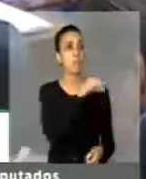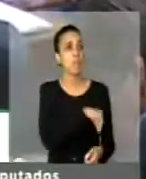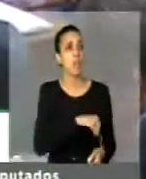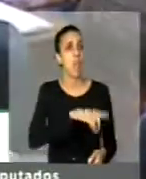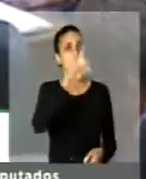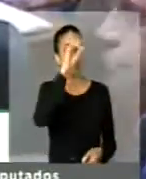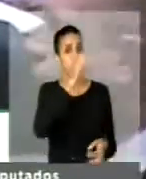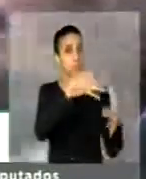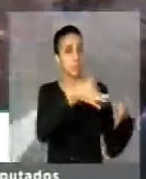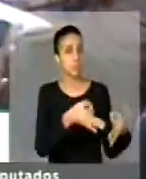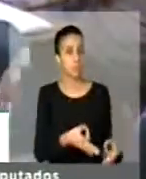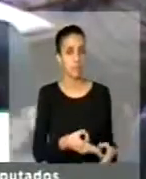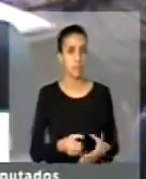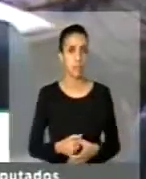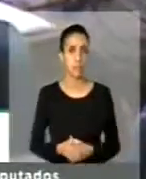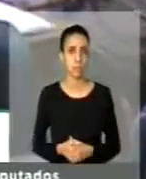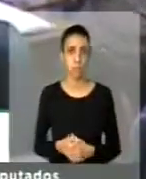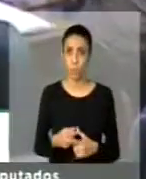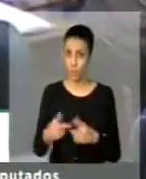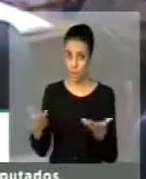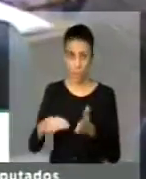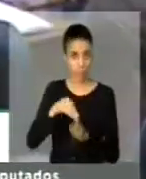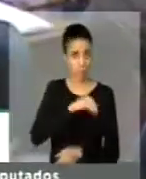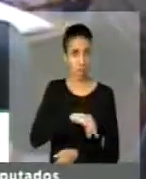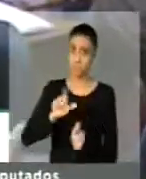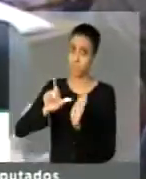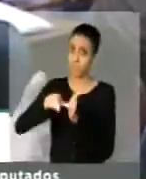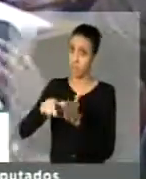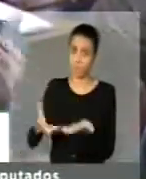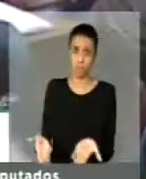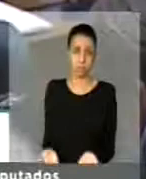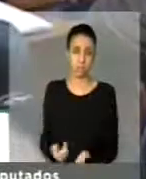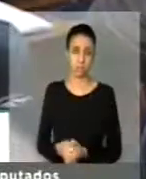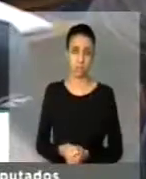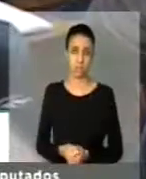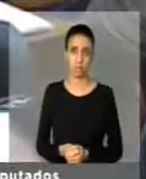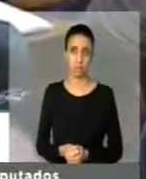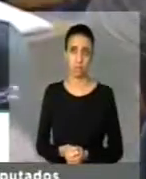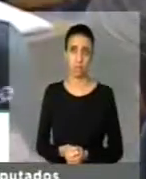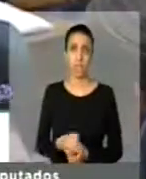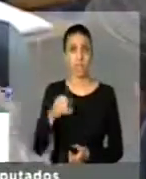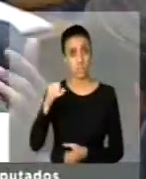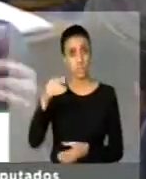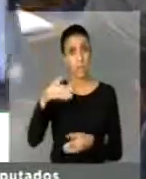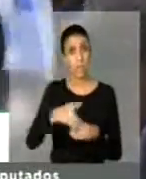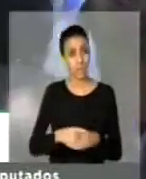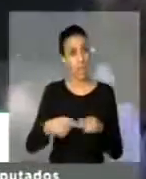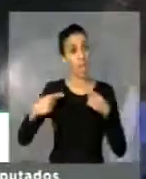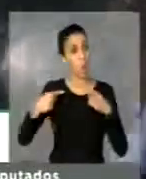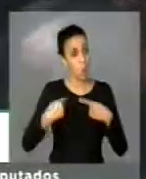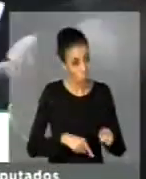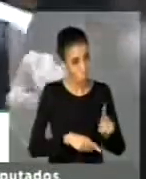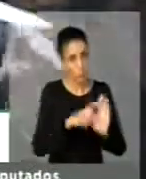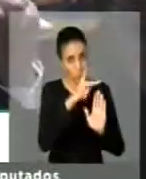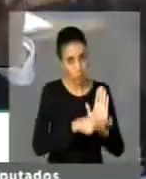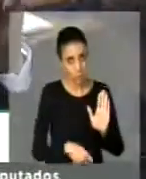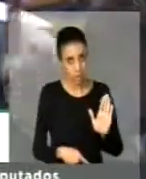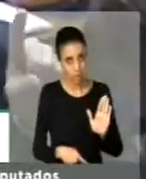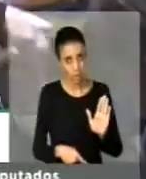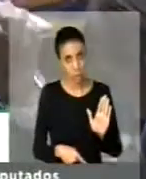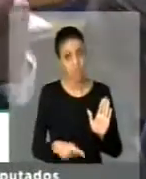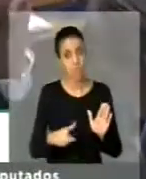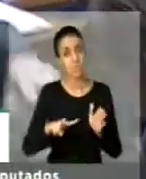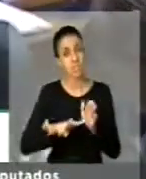salário em dia que hoje não está acontecendo aí eu quem votar outros projetos com certeza está votando